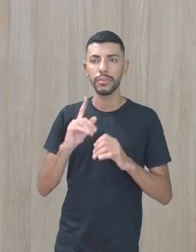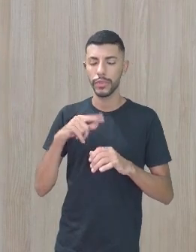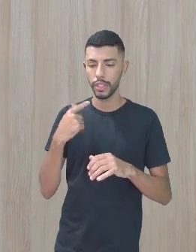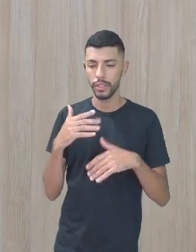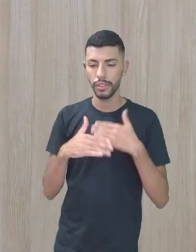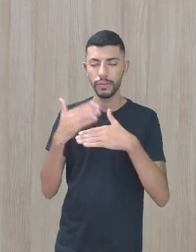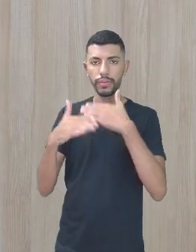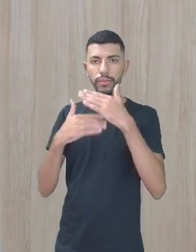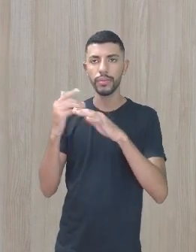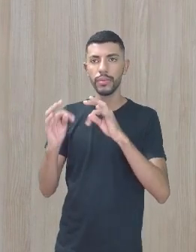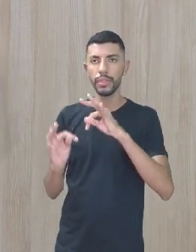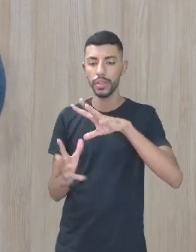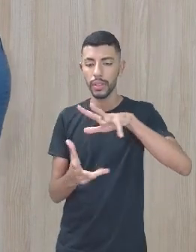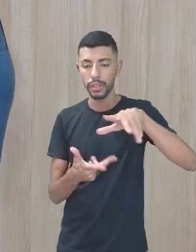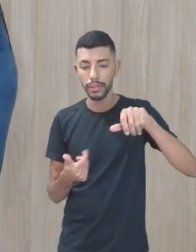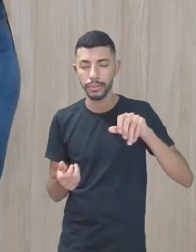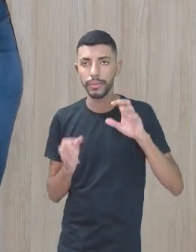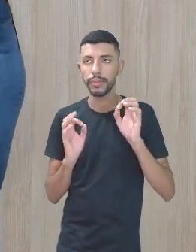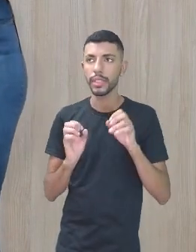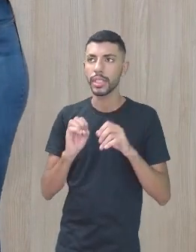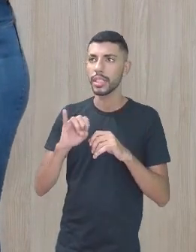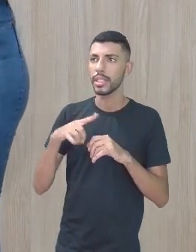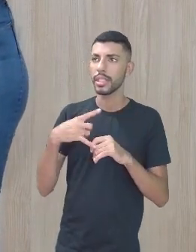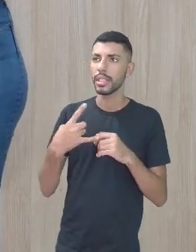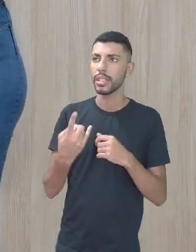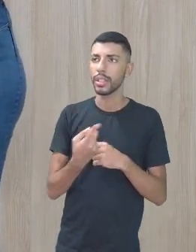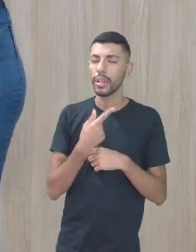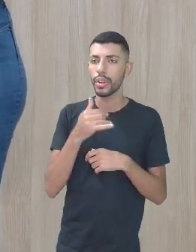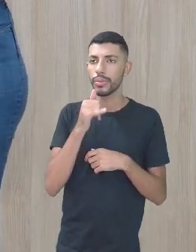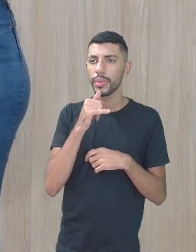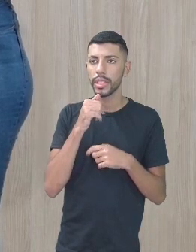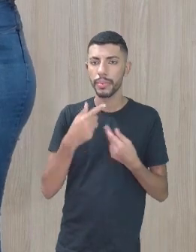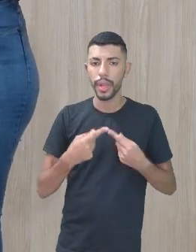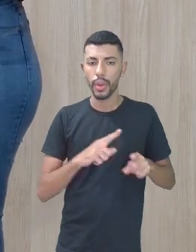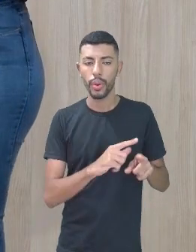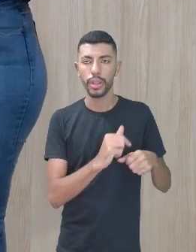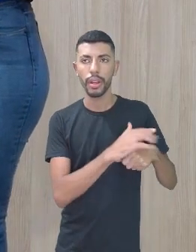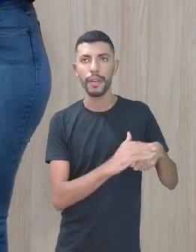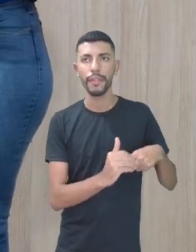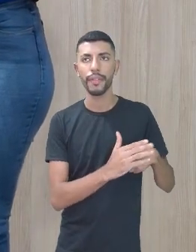o desenvolvimento global se a gente burla as questões afetivas.